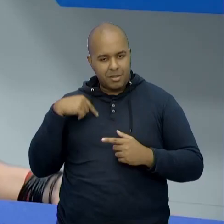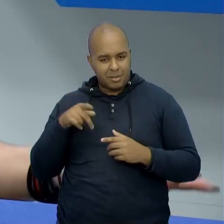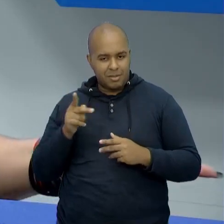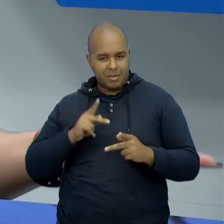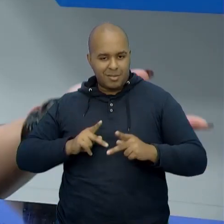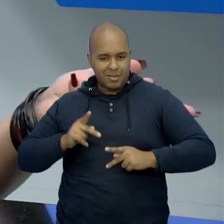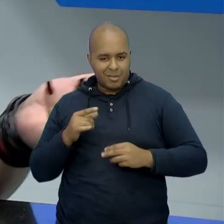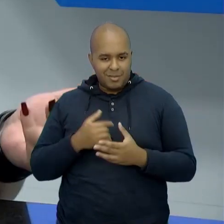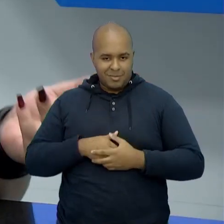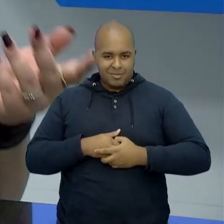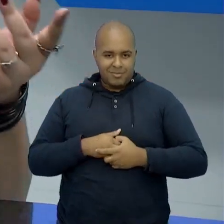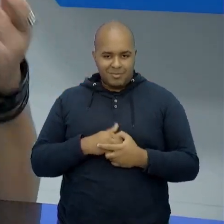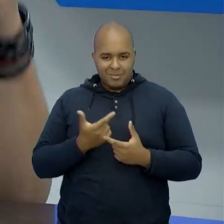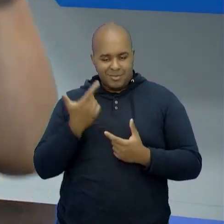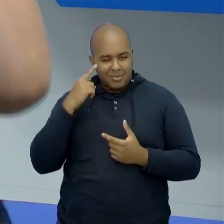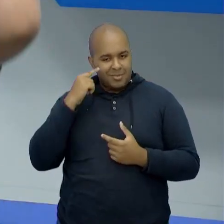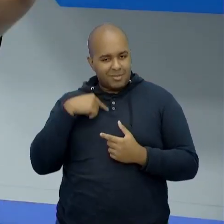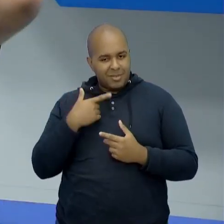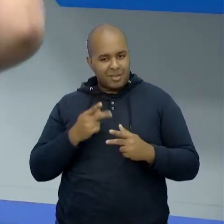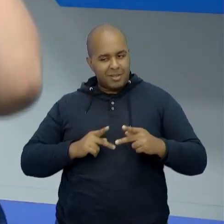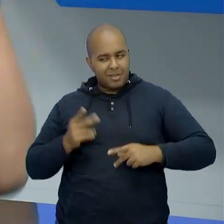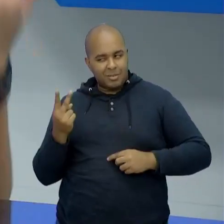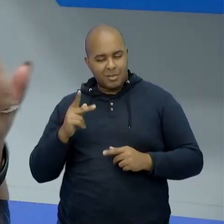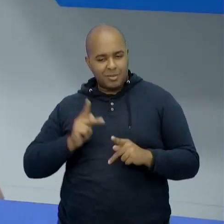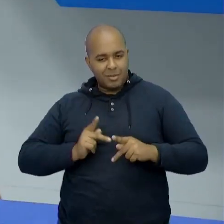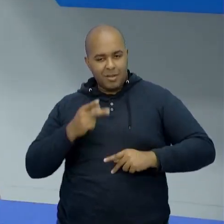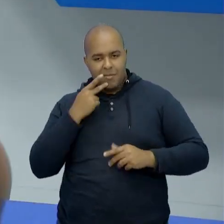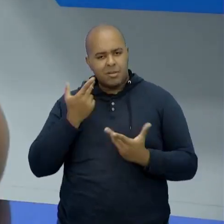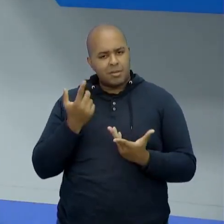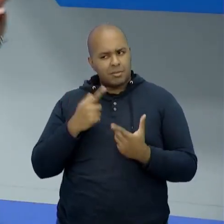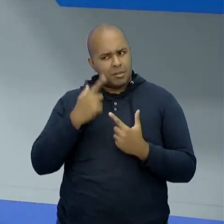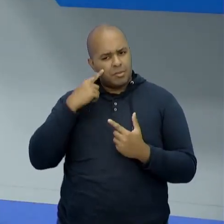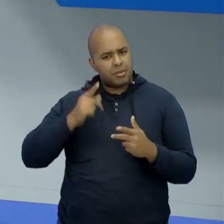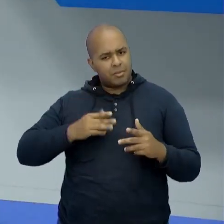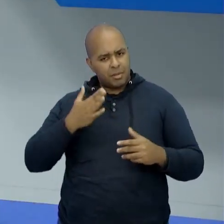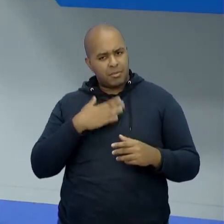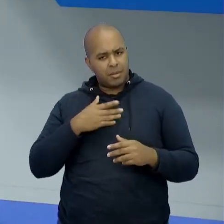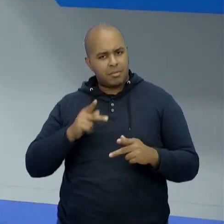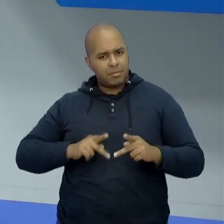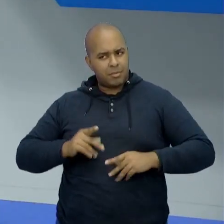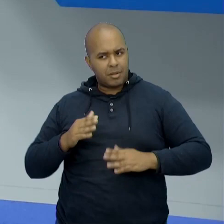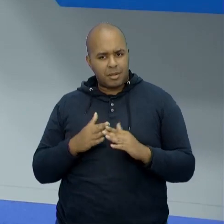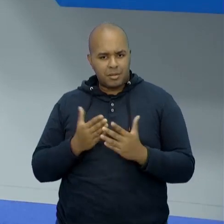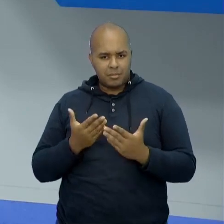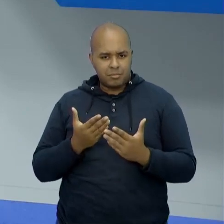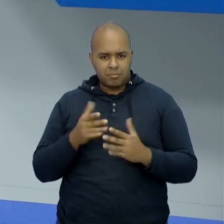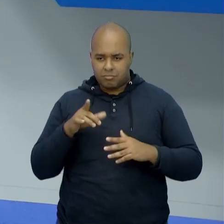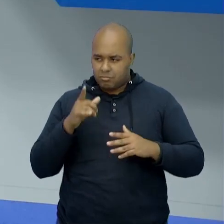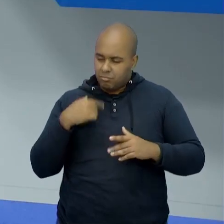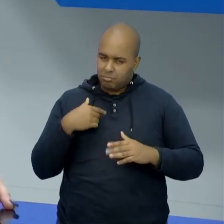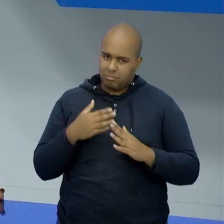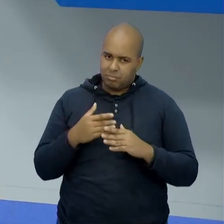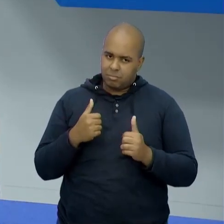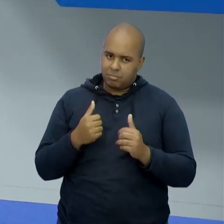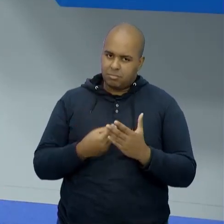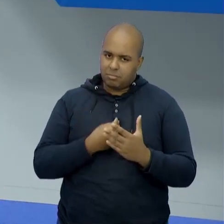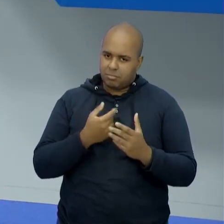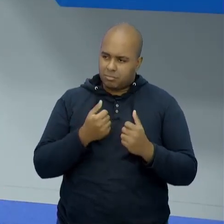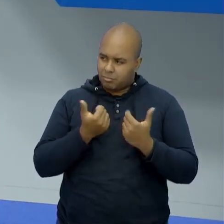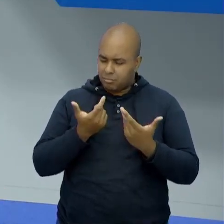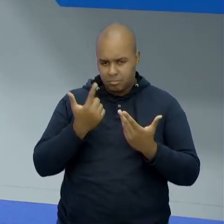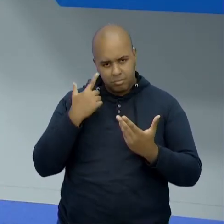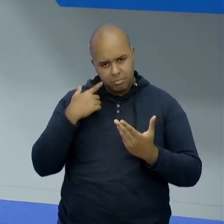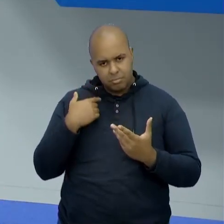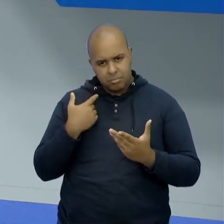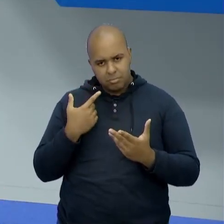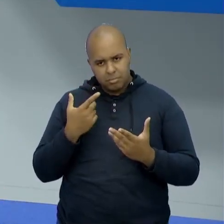primos, entendeu? Somos primos. E aí eu falei, mano, eu tenho minha prima em casa. Não em casa, que a gente não mora junta, né? Mas assim, tem minha